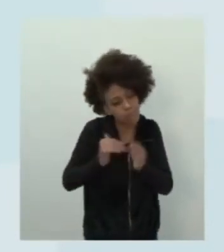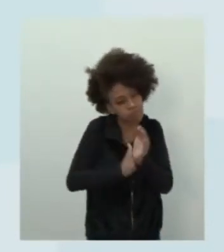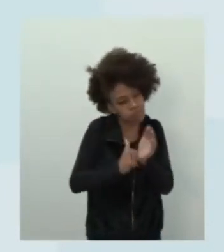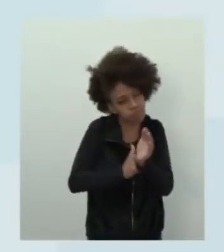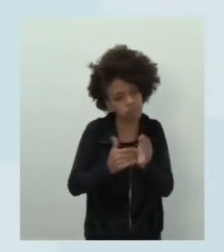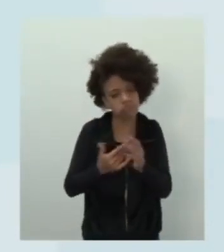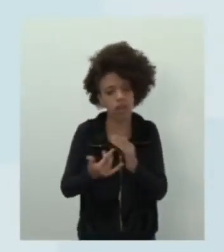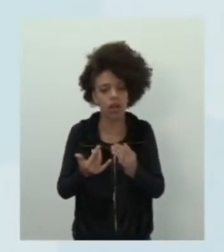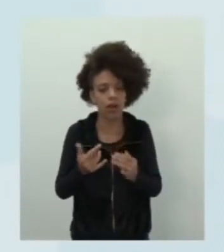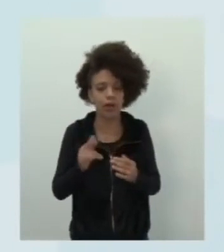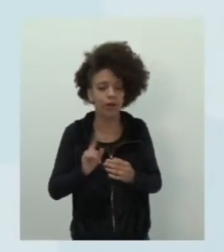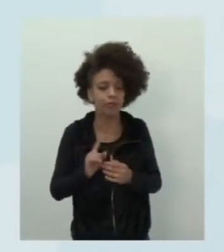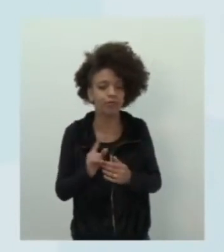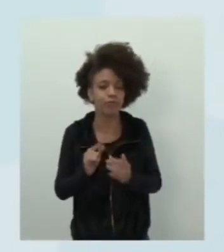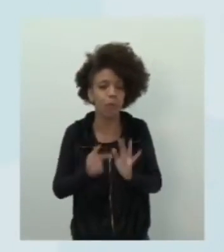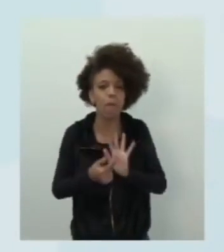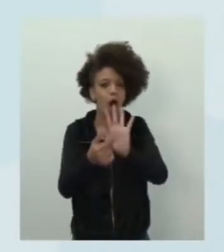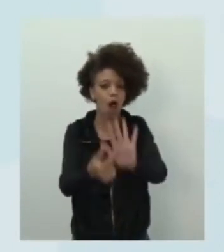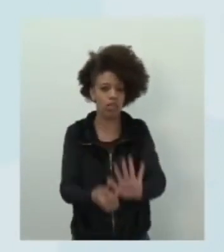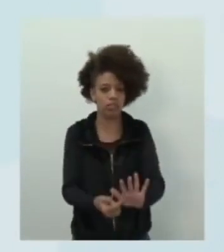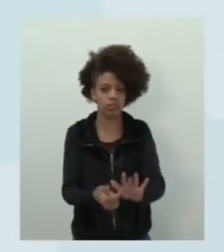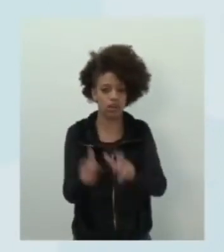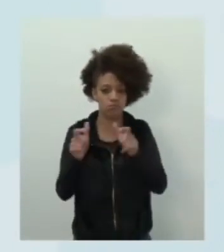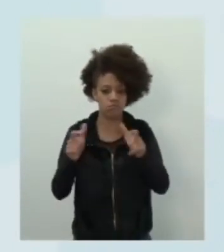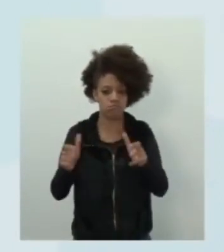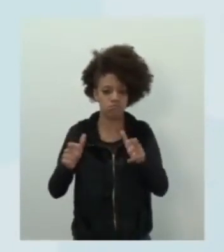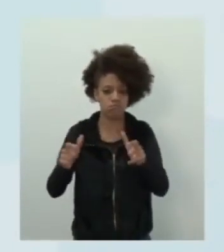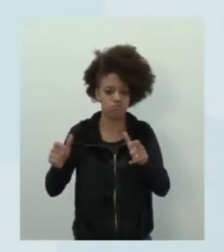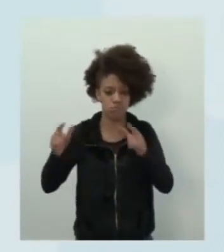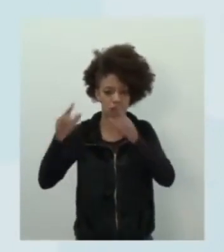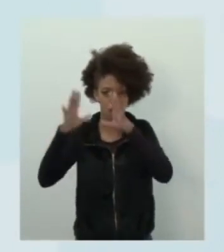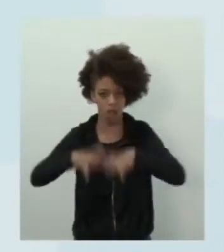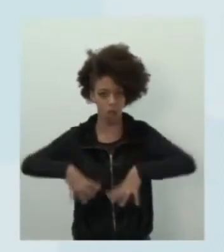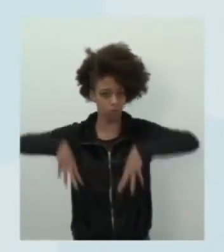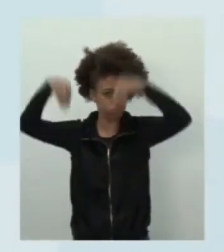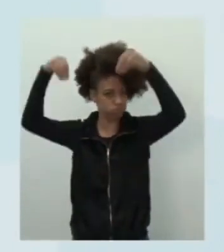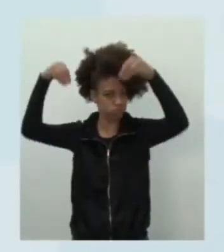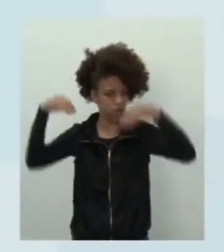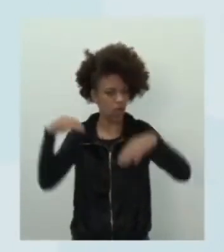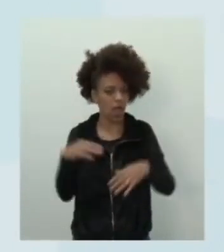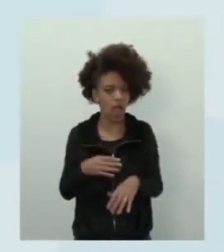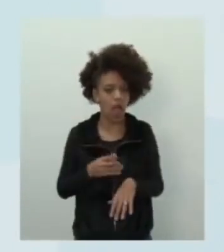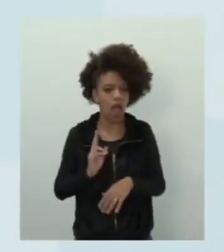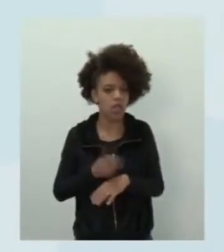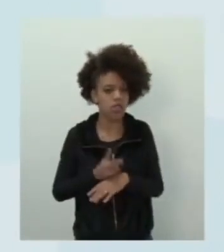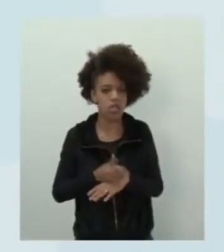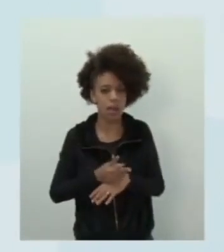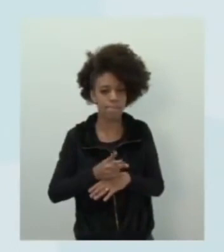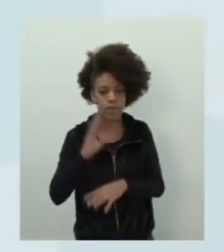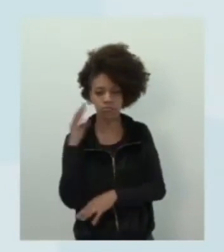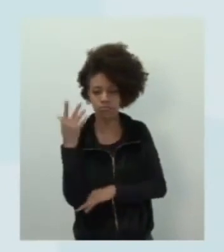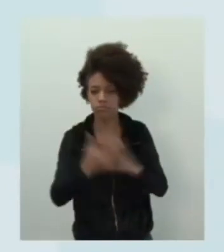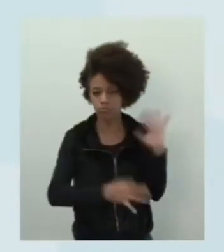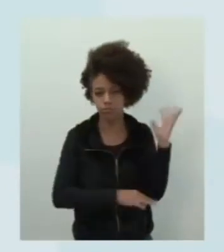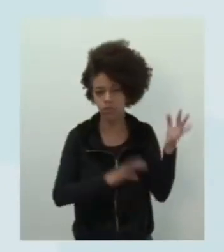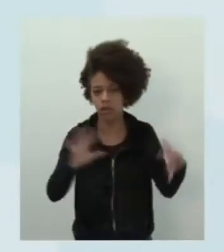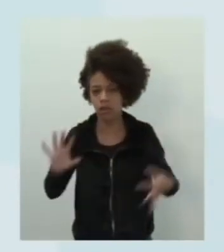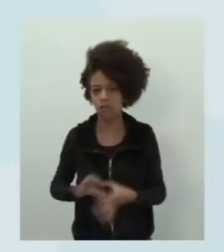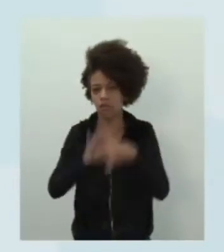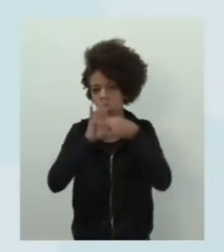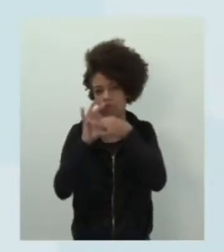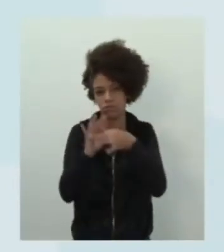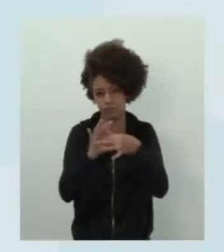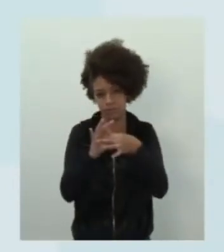não aparece muitos ambientes nobres, palácios, né? É sempre a natureza, em geral, um ambiente mais ligado